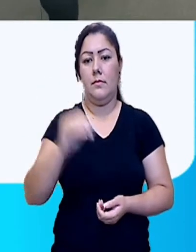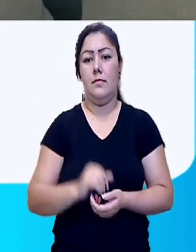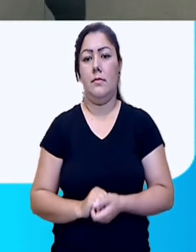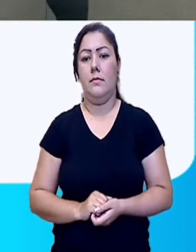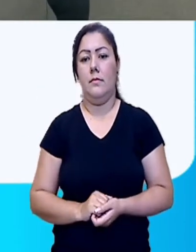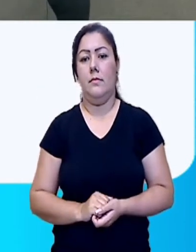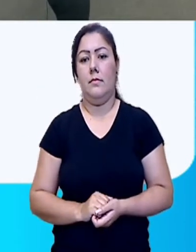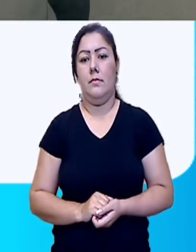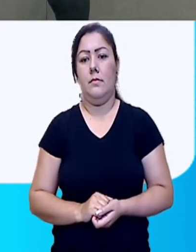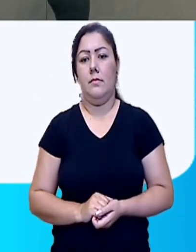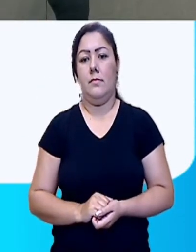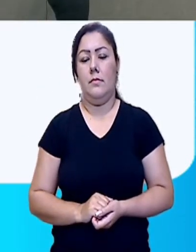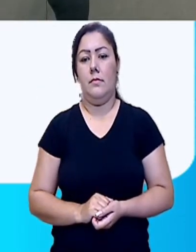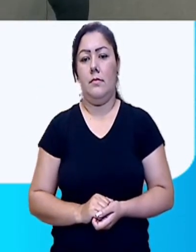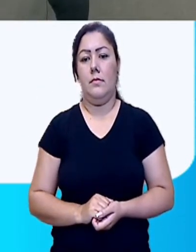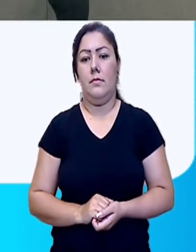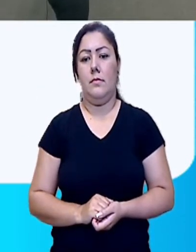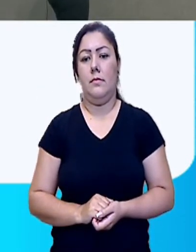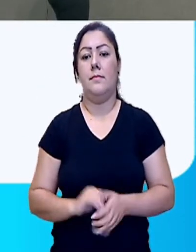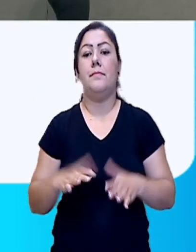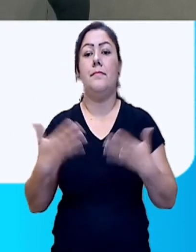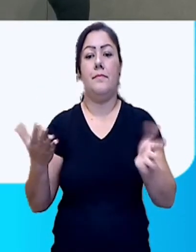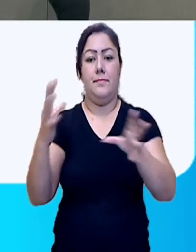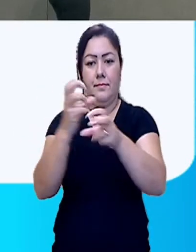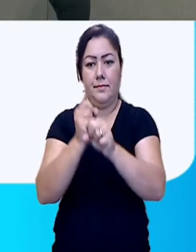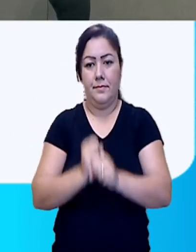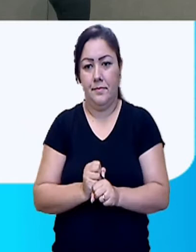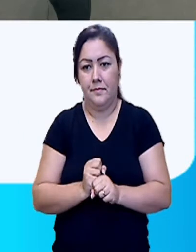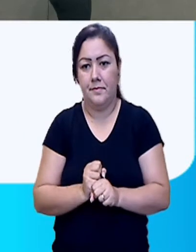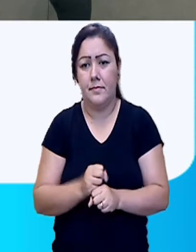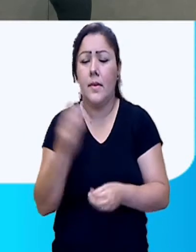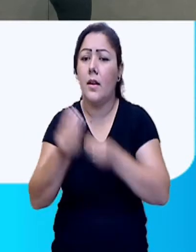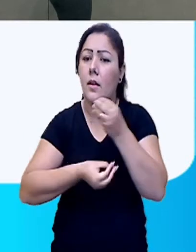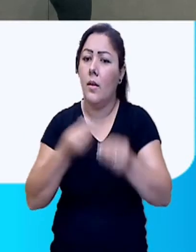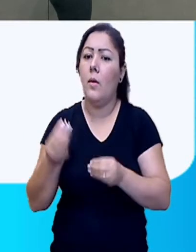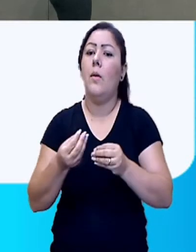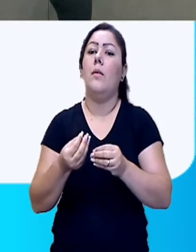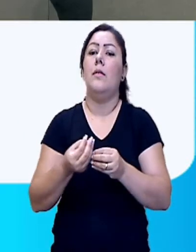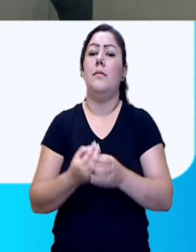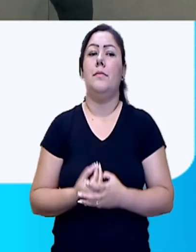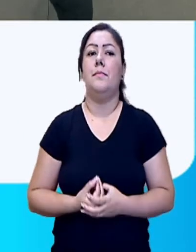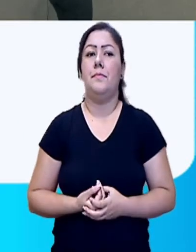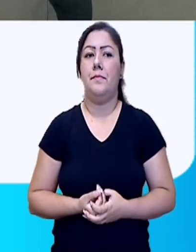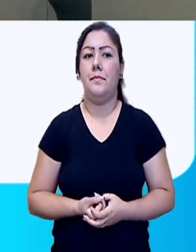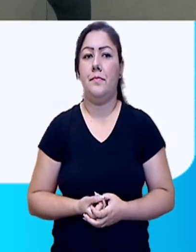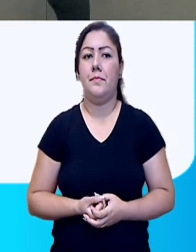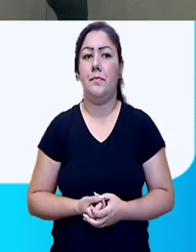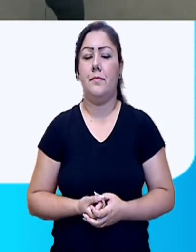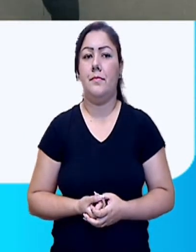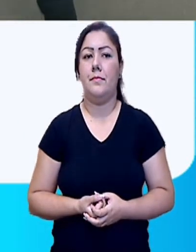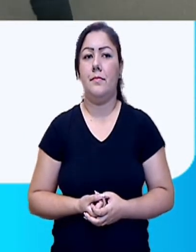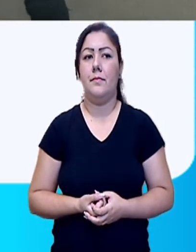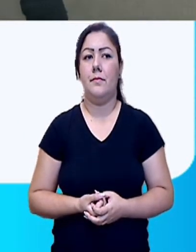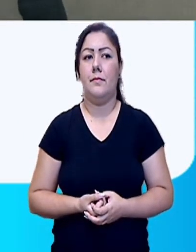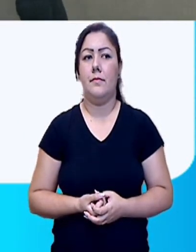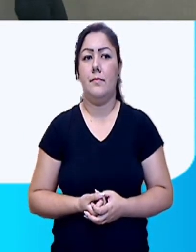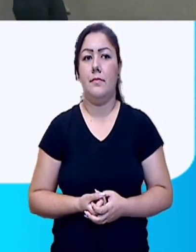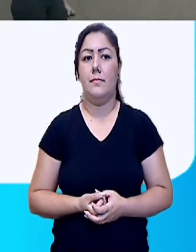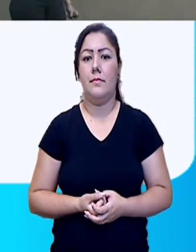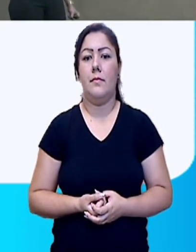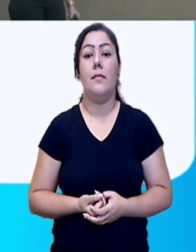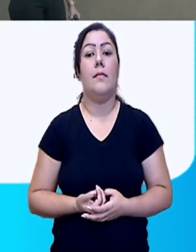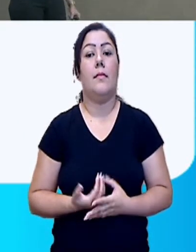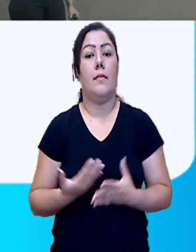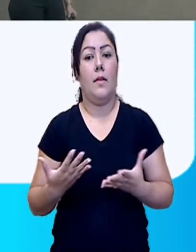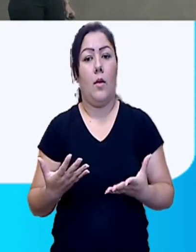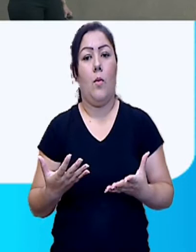750. Então, nós vamos resolver. Como que eu resolvo isso? Olha, eu